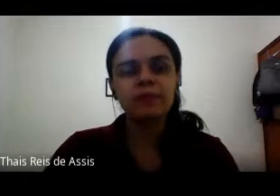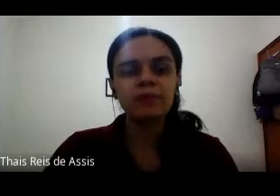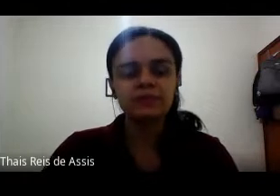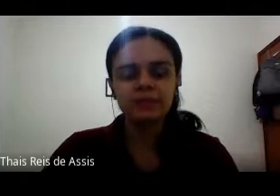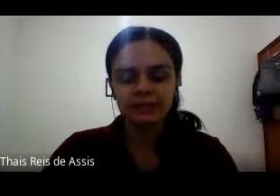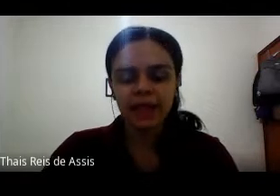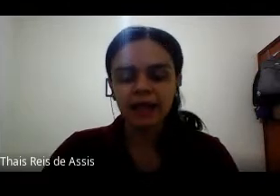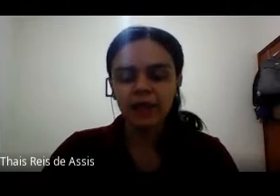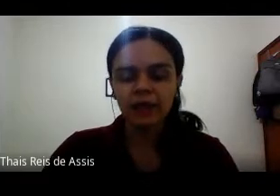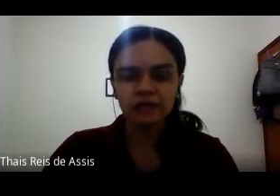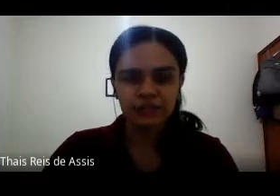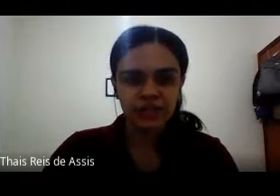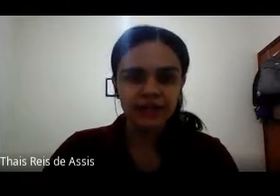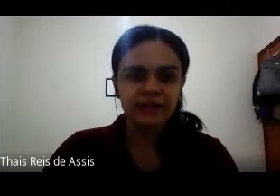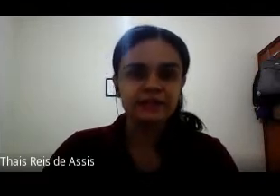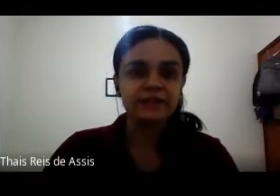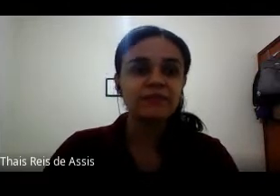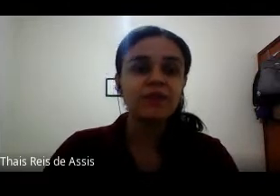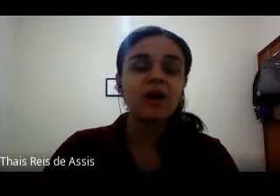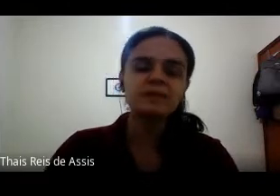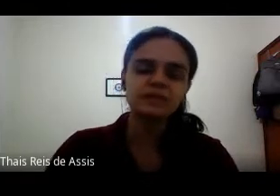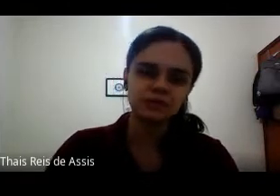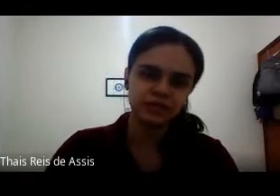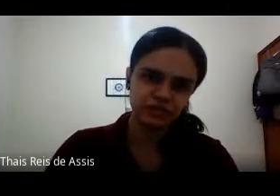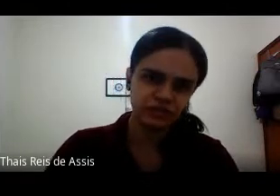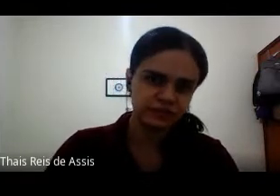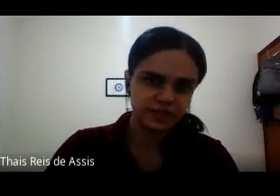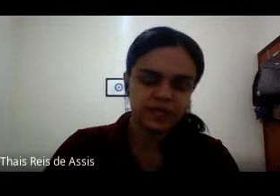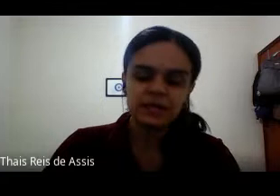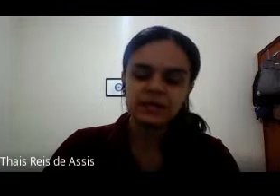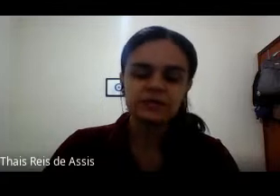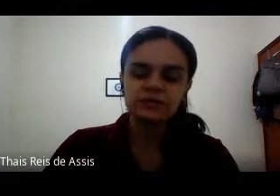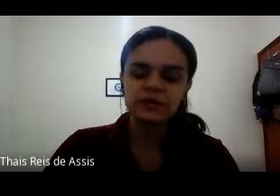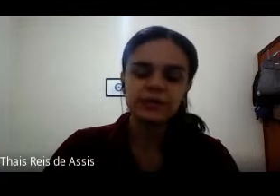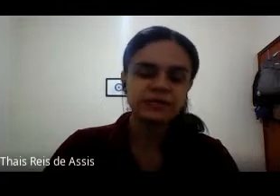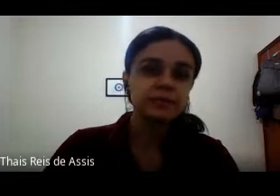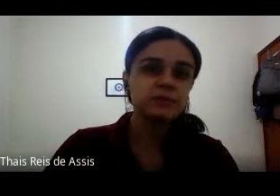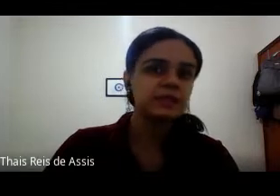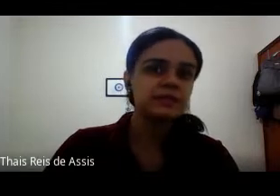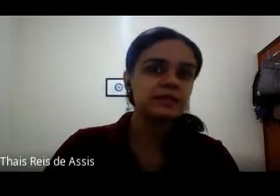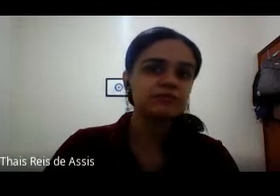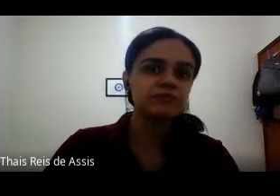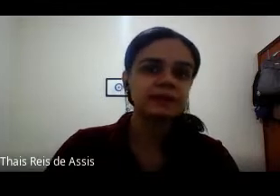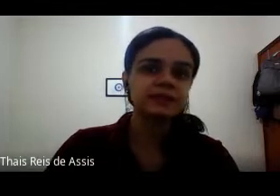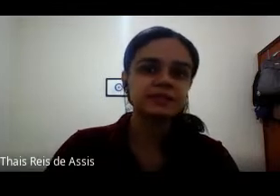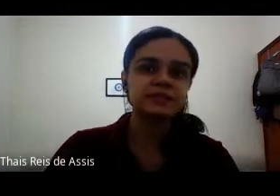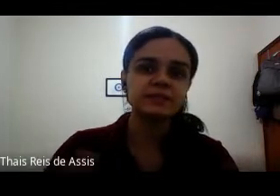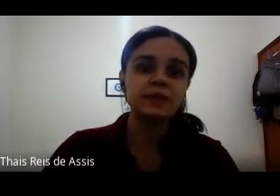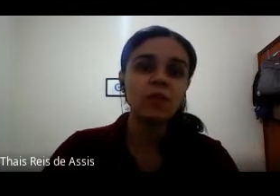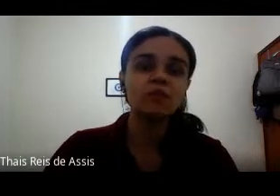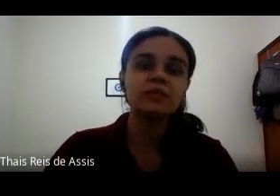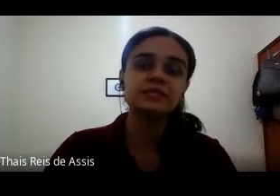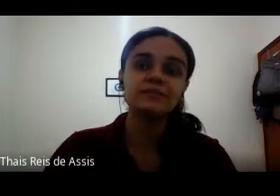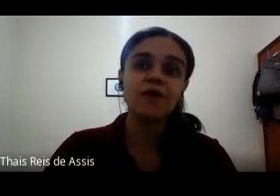tempo, possibilitar que o aluno enxergue que existem formas alternativas, que não é só, por exemplo, a industrialização de massa que existe,